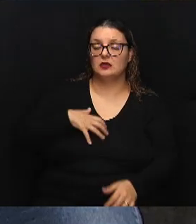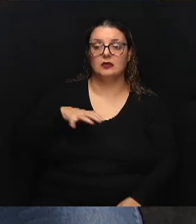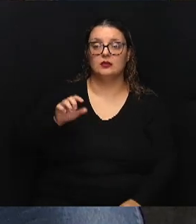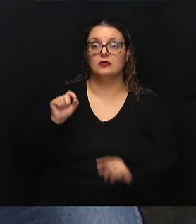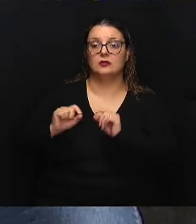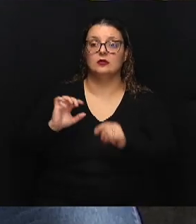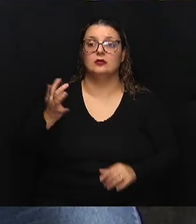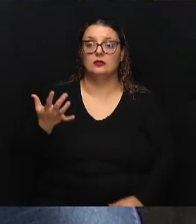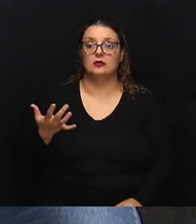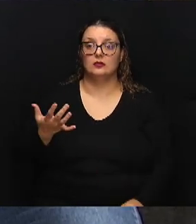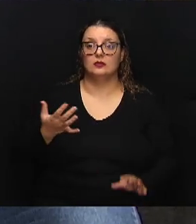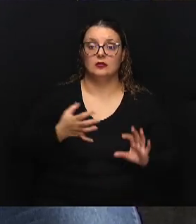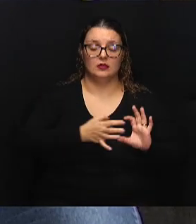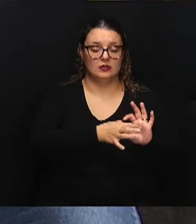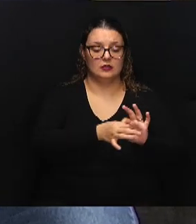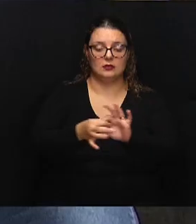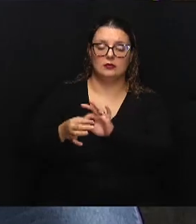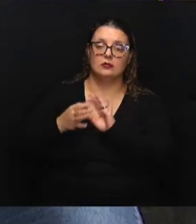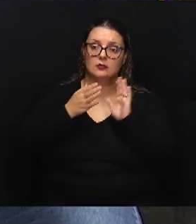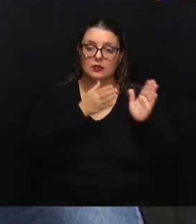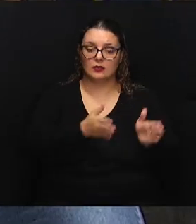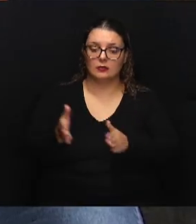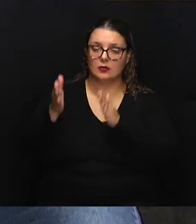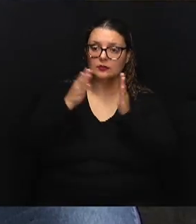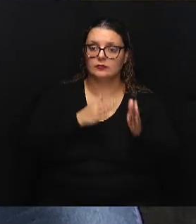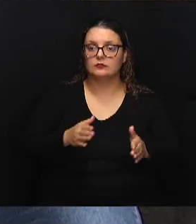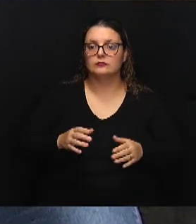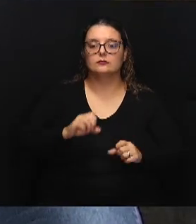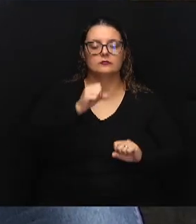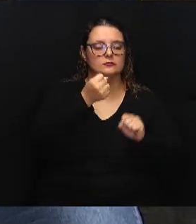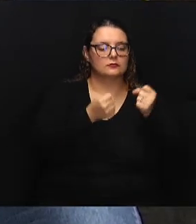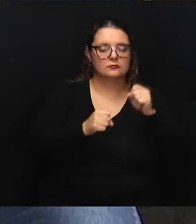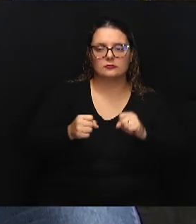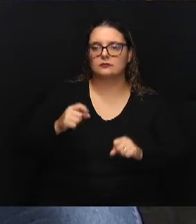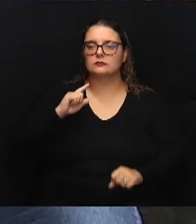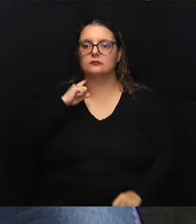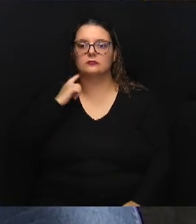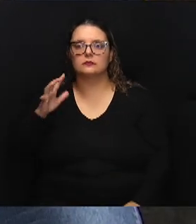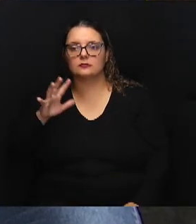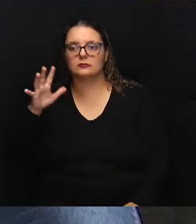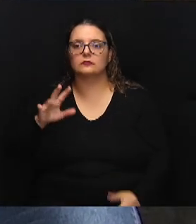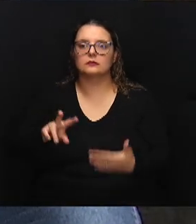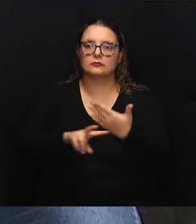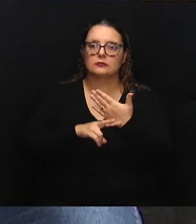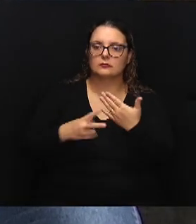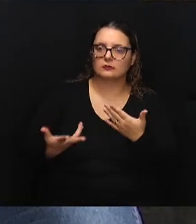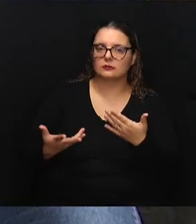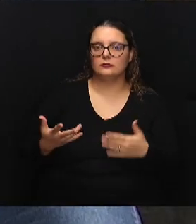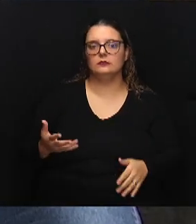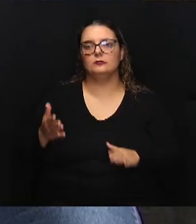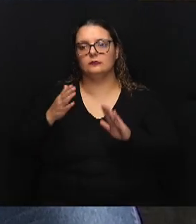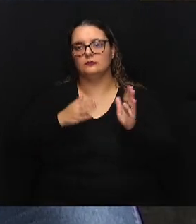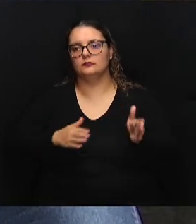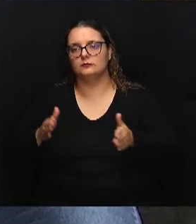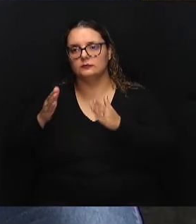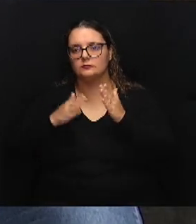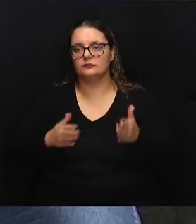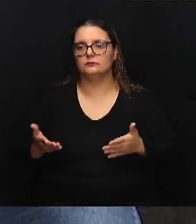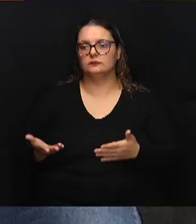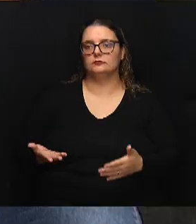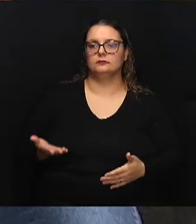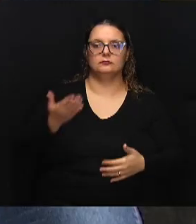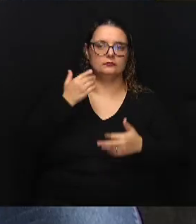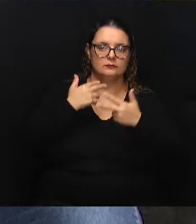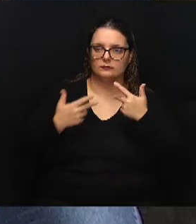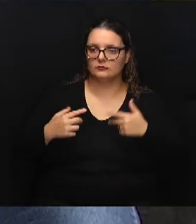acontece? Existe uma cadeia de produção que vem desde a indústria, da poluição que é gerada pela produção de